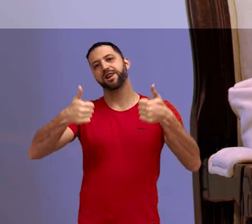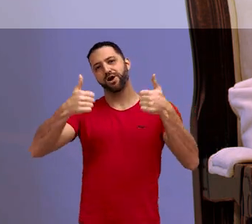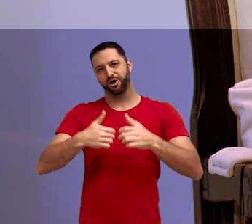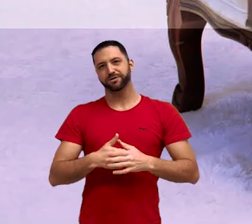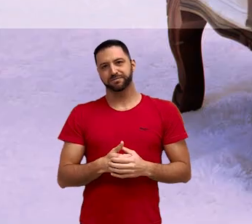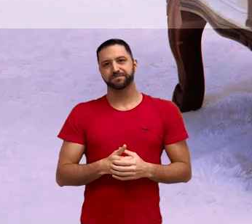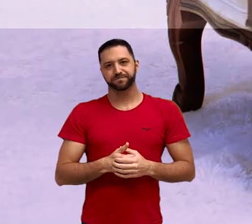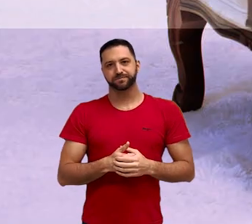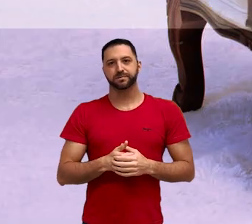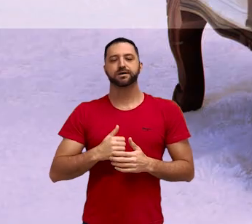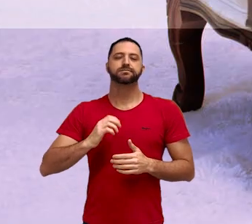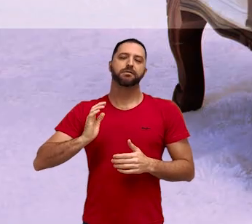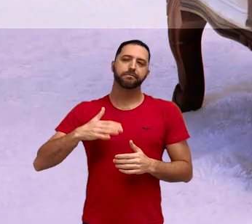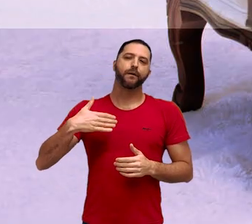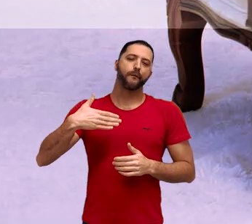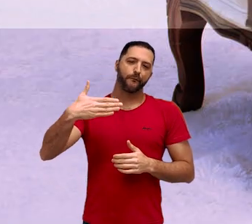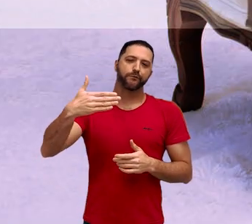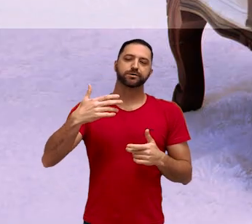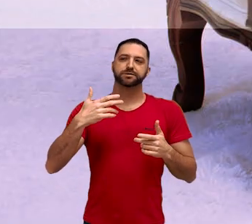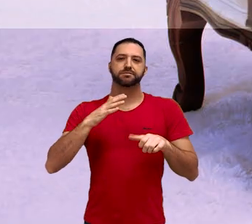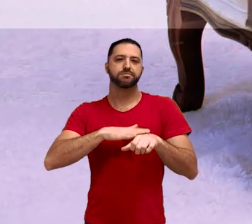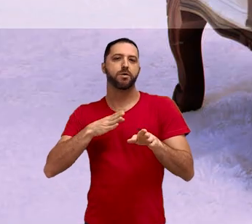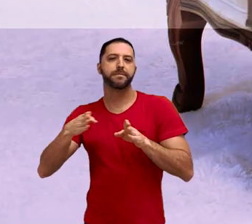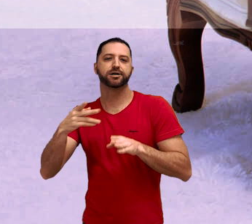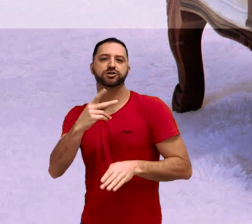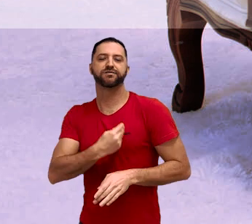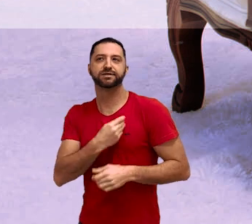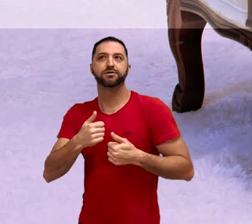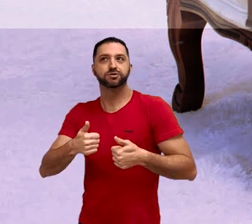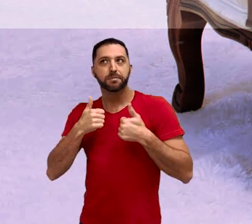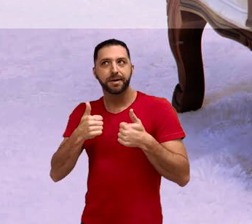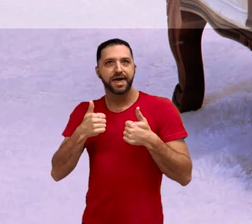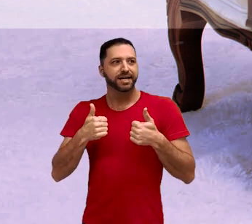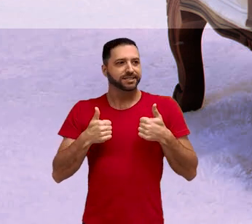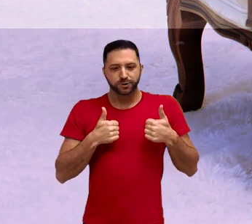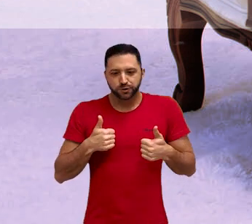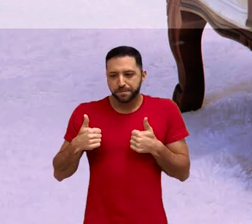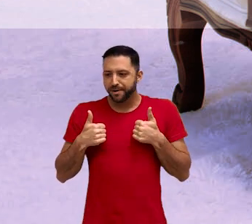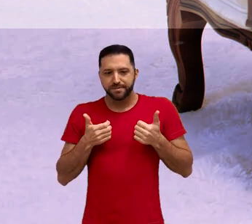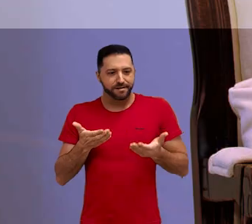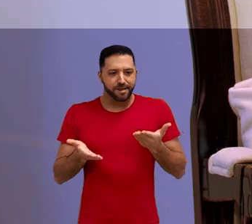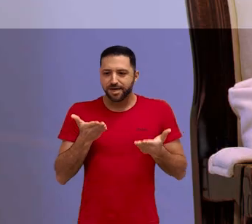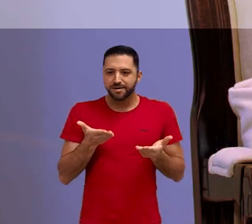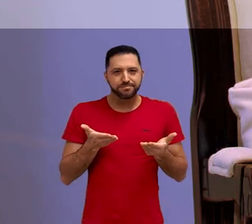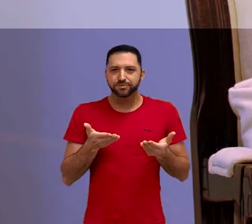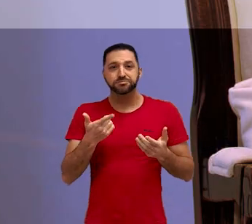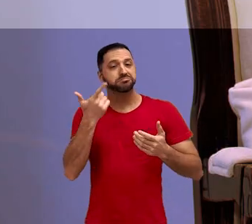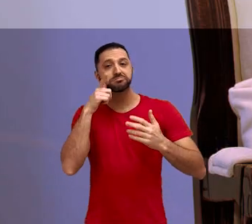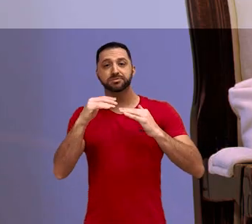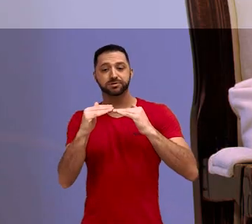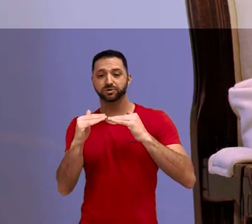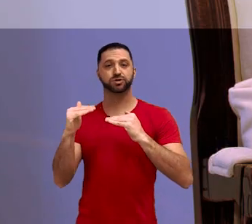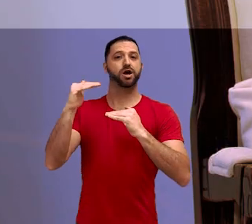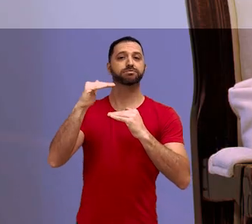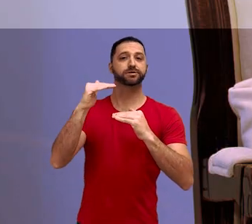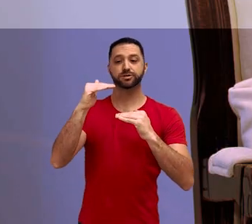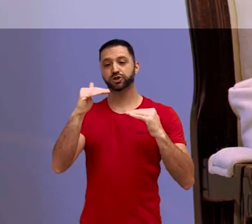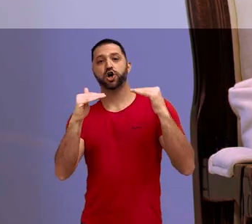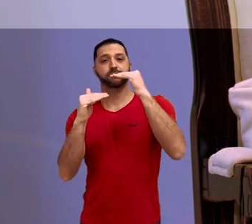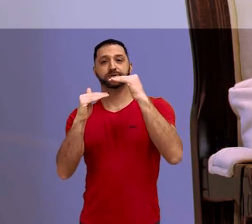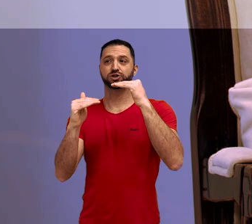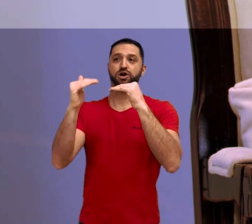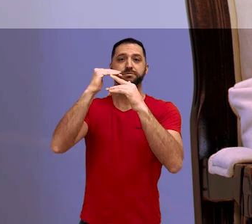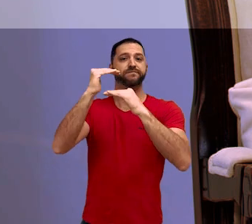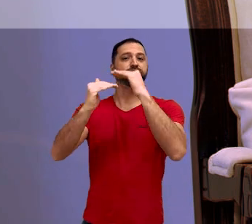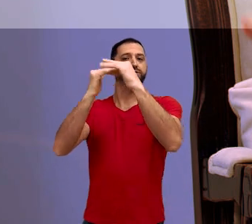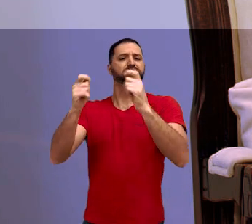melhor. E depois, quando você chegar num estágio bom, você vai descobrir que você pode ir para um outro estágio. Dentro do profissional, dentro do